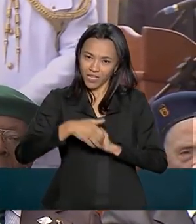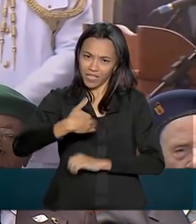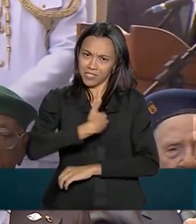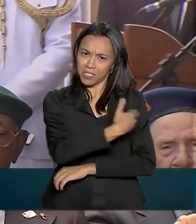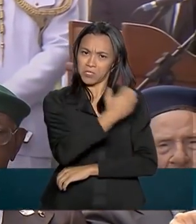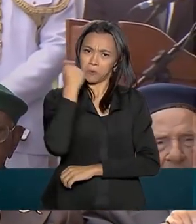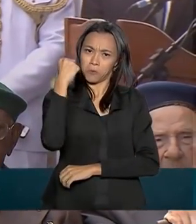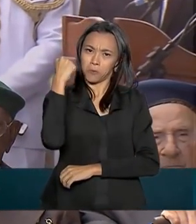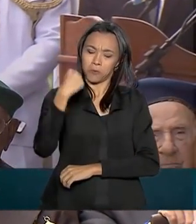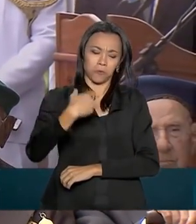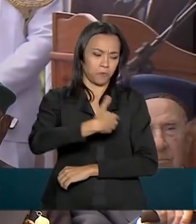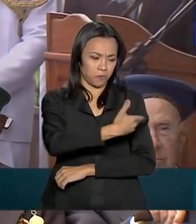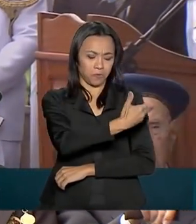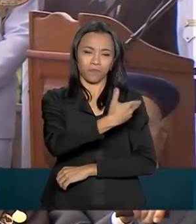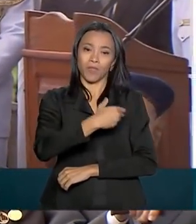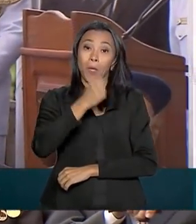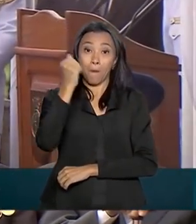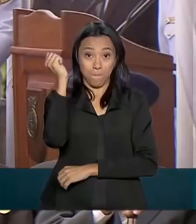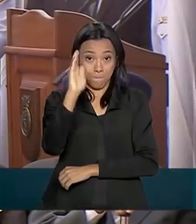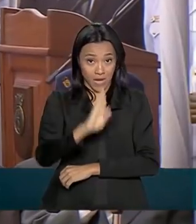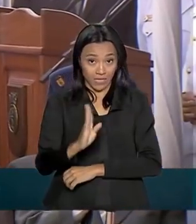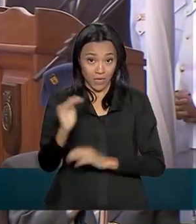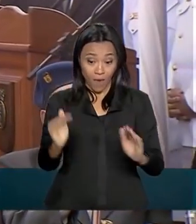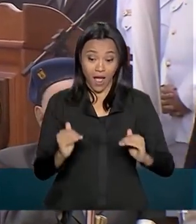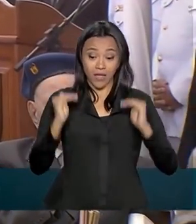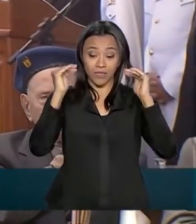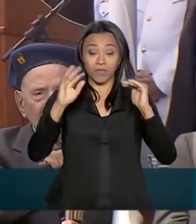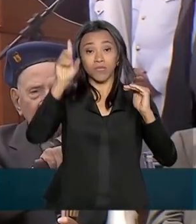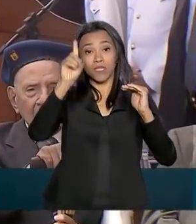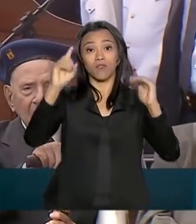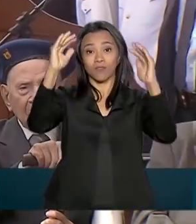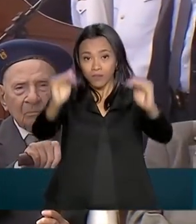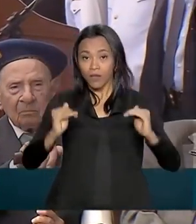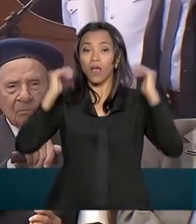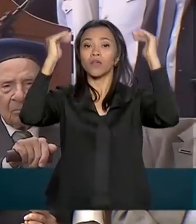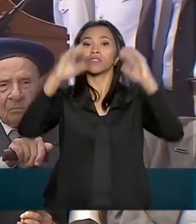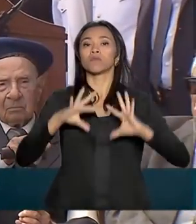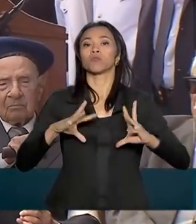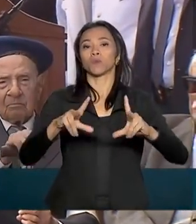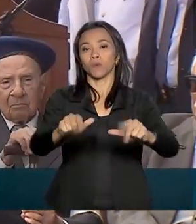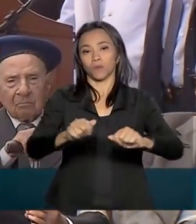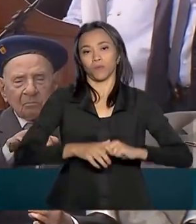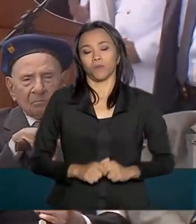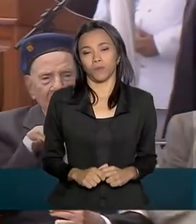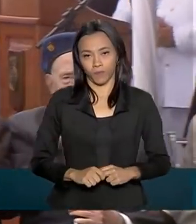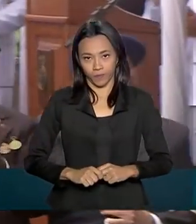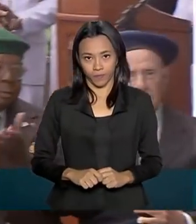pelo seu dia brasil acima de tudo e deus acima de todos